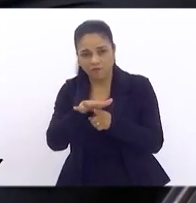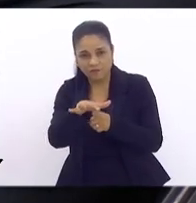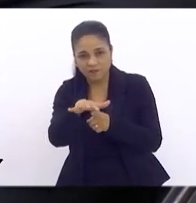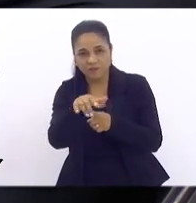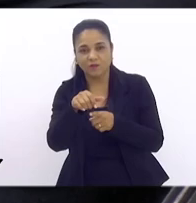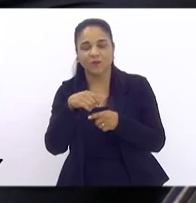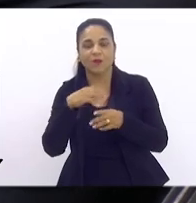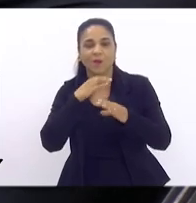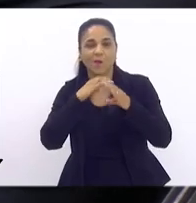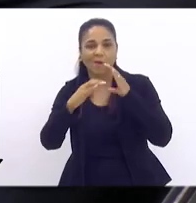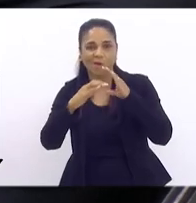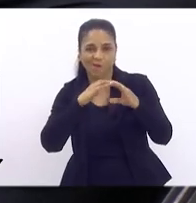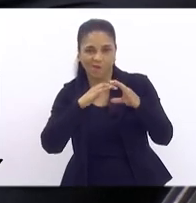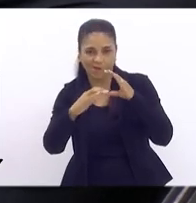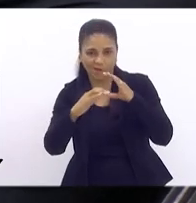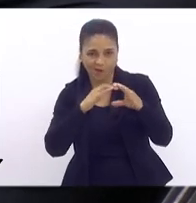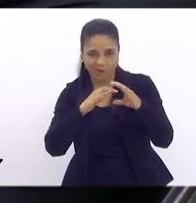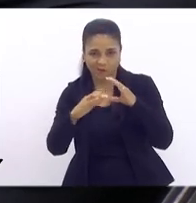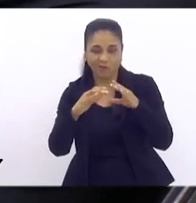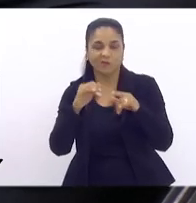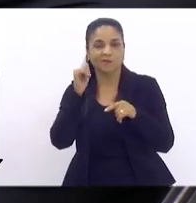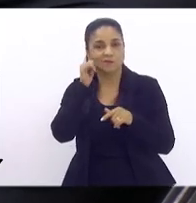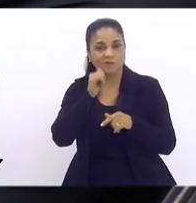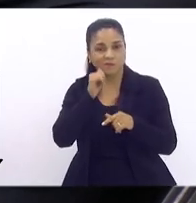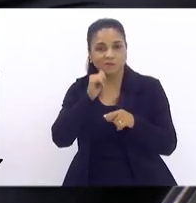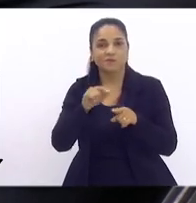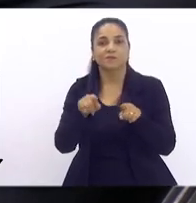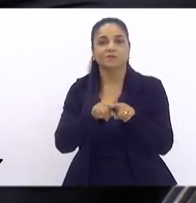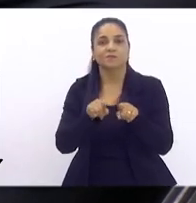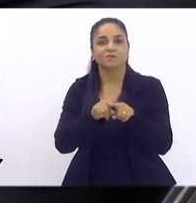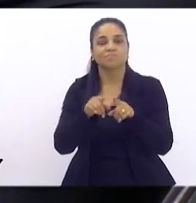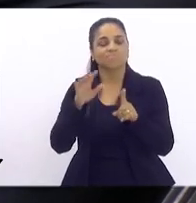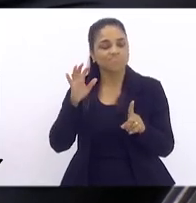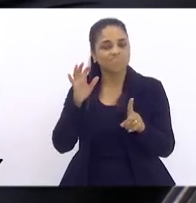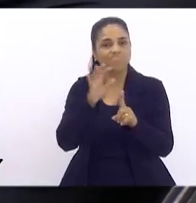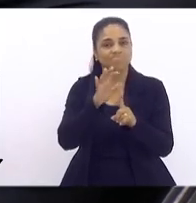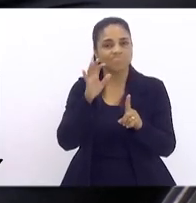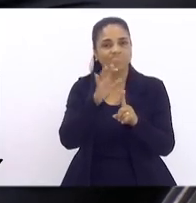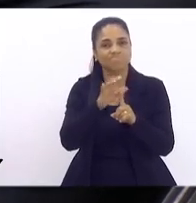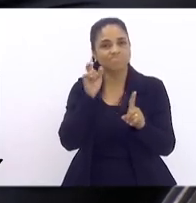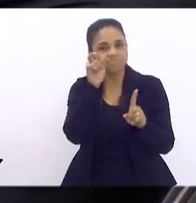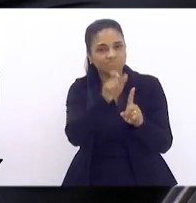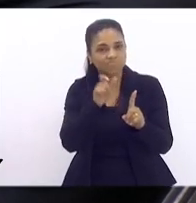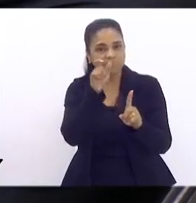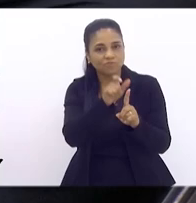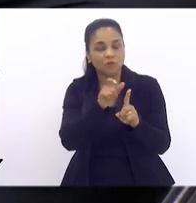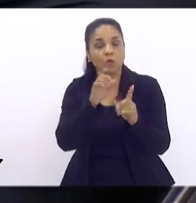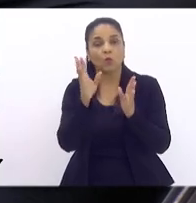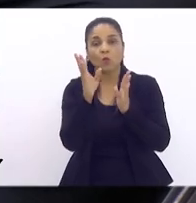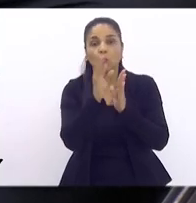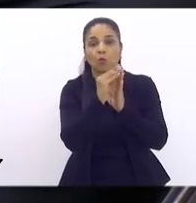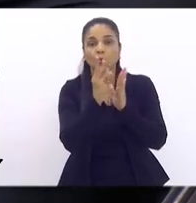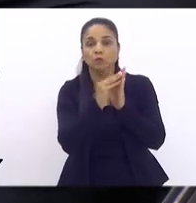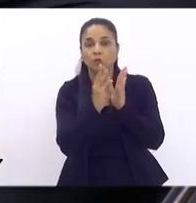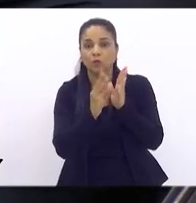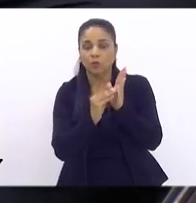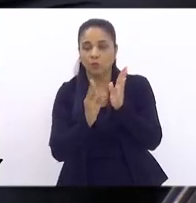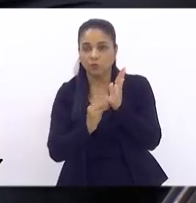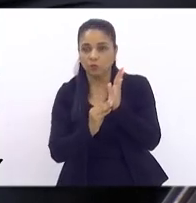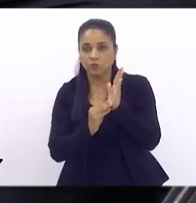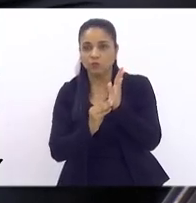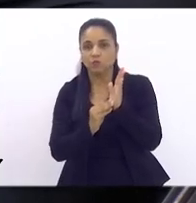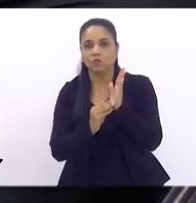uma comunicadora que sofria ataques constantes em razão do conteúdo que ela que